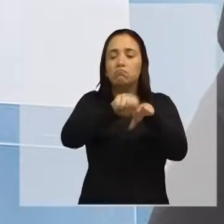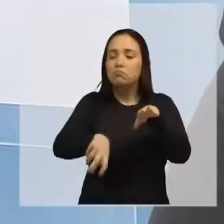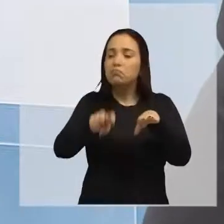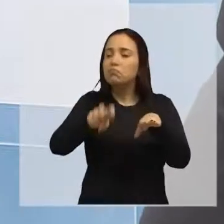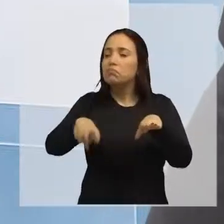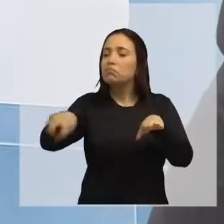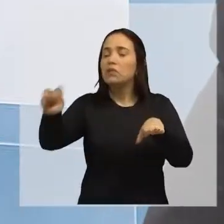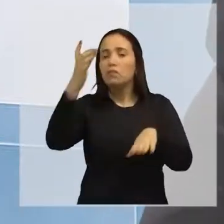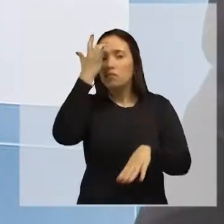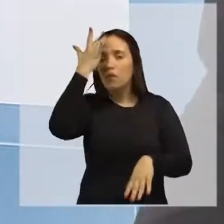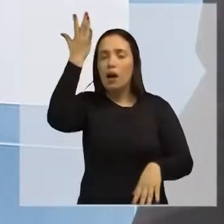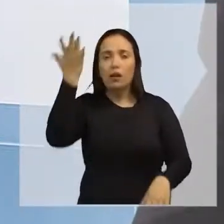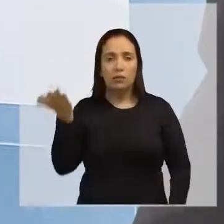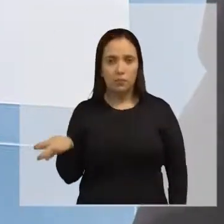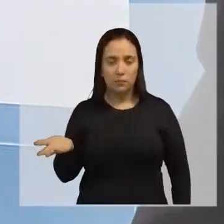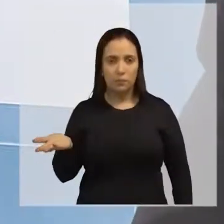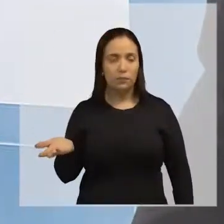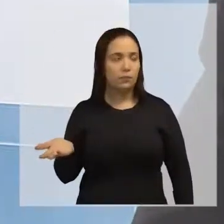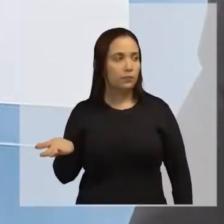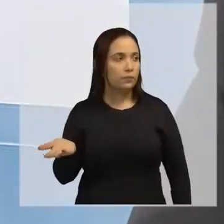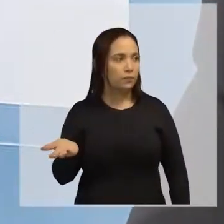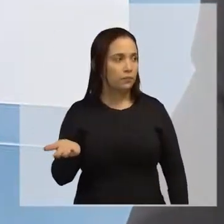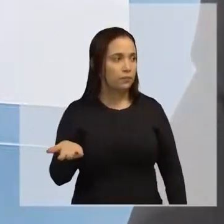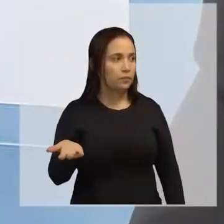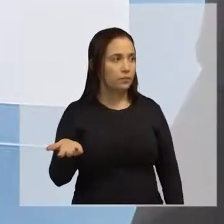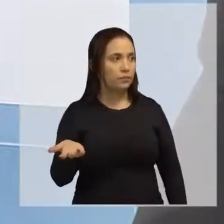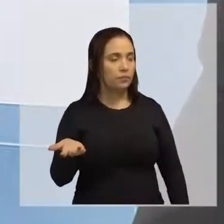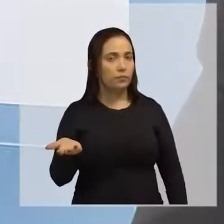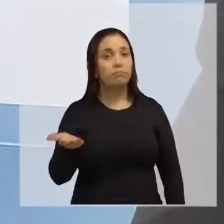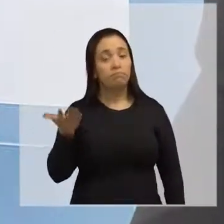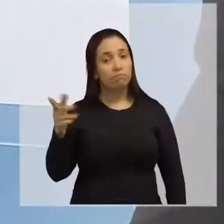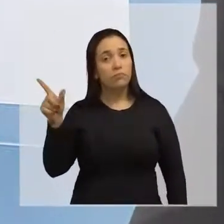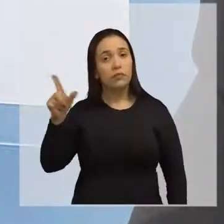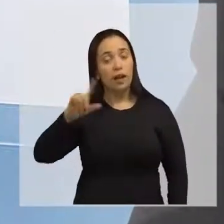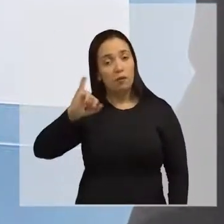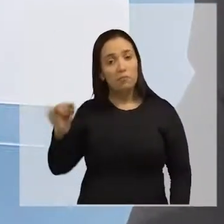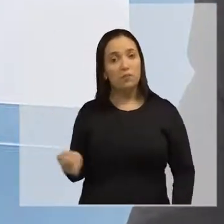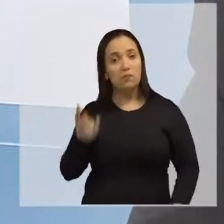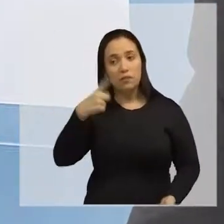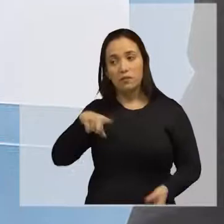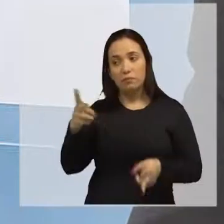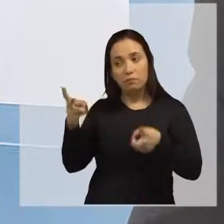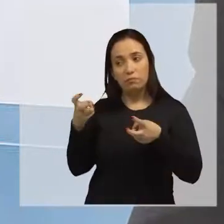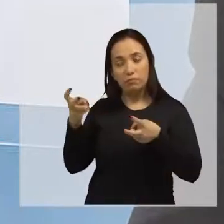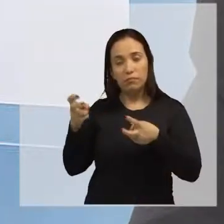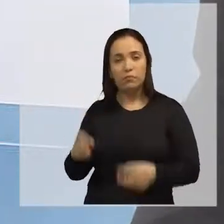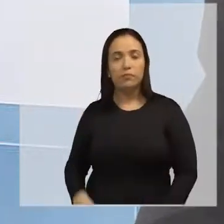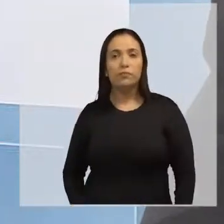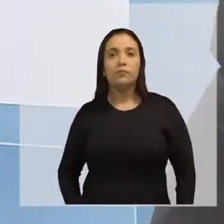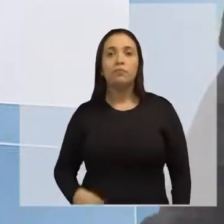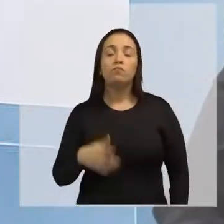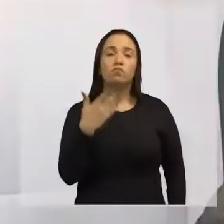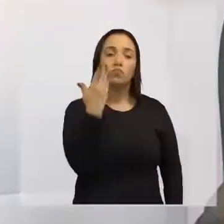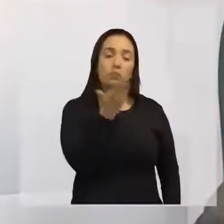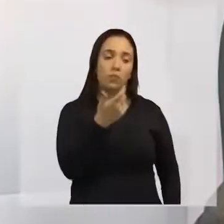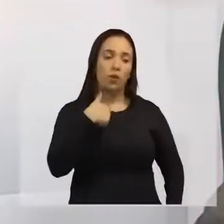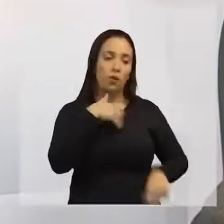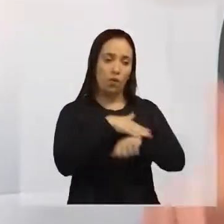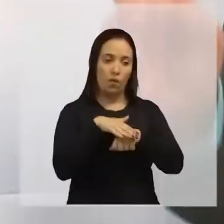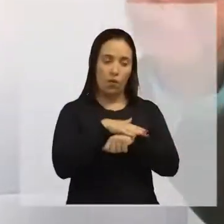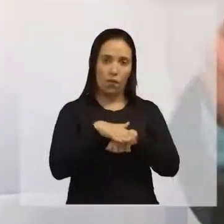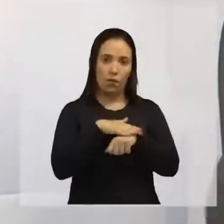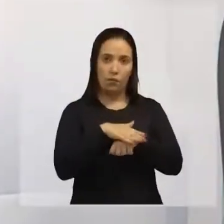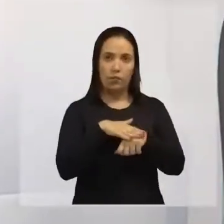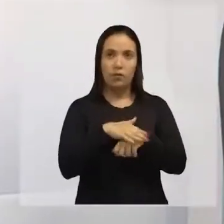tranquilo, pegar um livro. Né, Luiz? Dando lição de vida pra gente. Né? 10 motoristas que eu conversei nos últimos dias